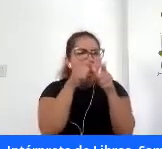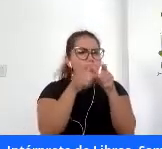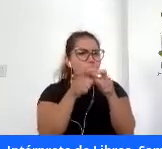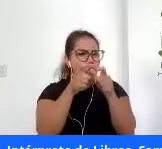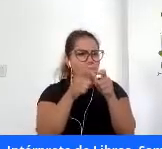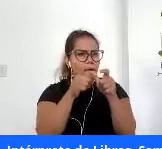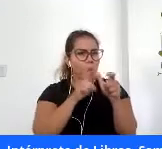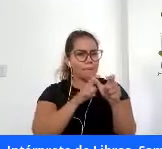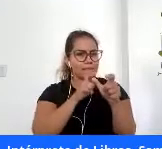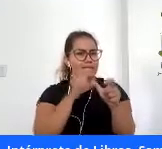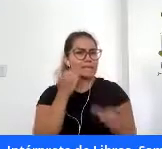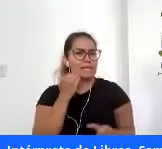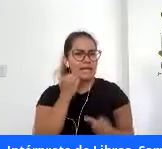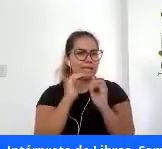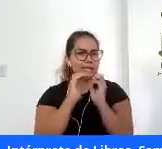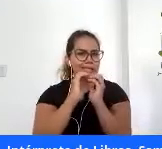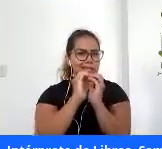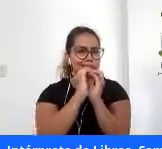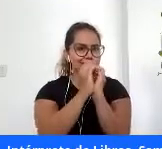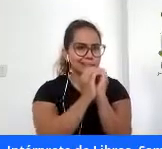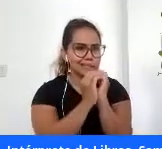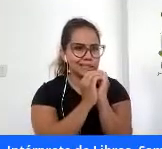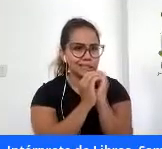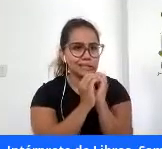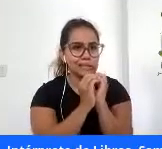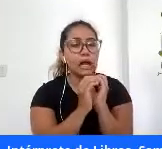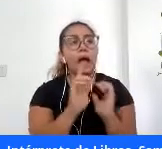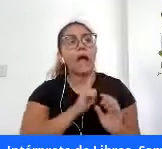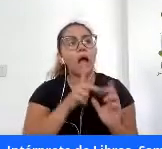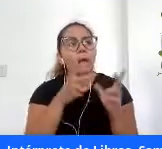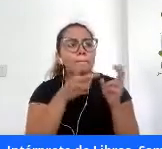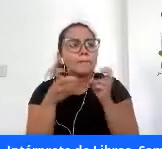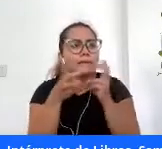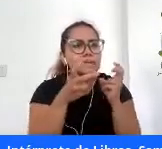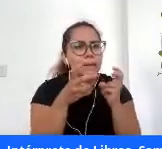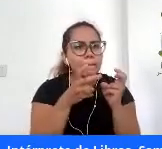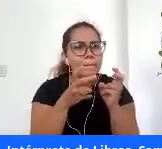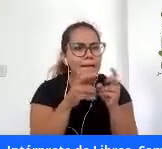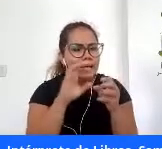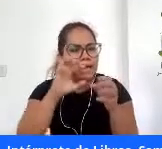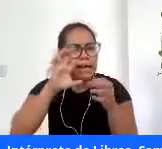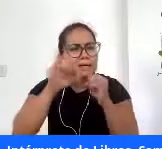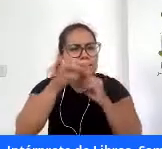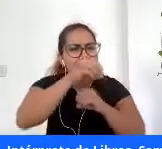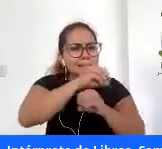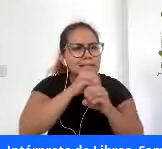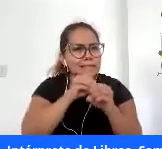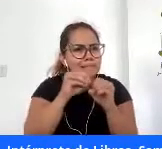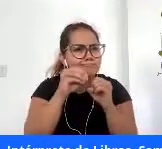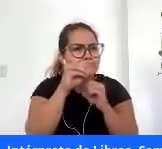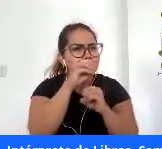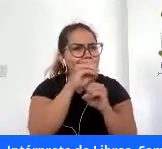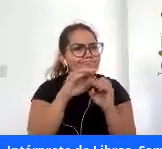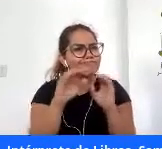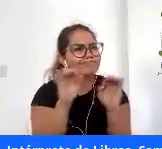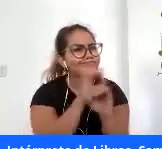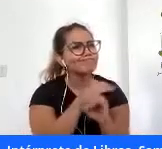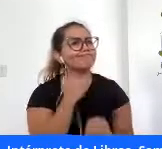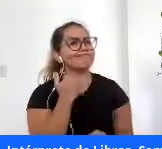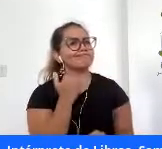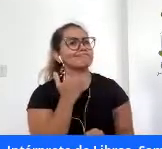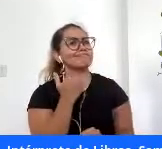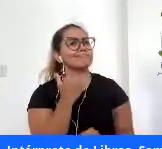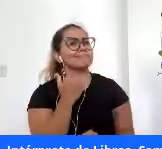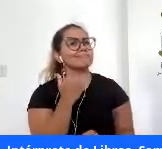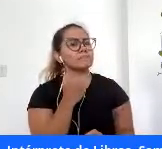houve essa lesão. E aí nesse local é possível observar células morrendo, né, neurônios morrendo, e células do sistema